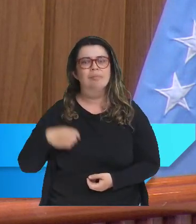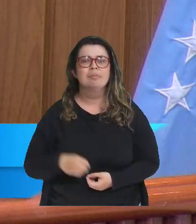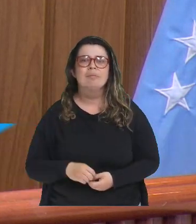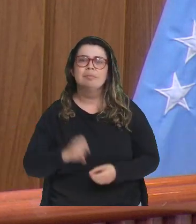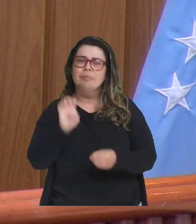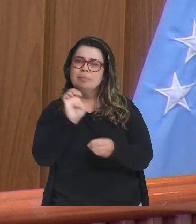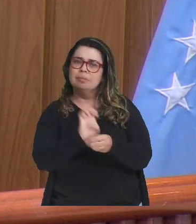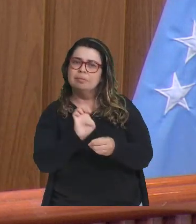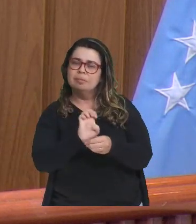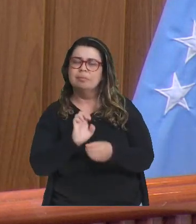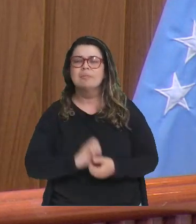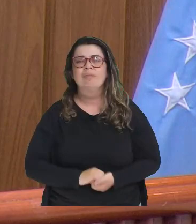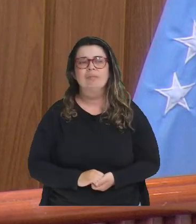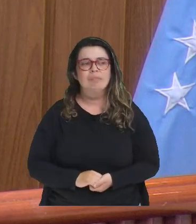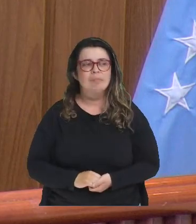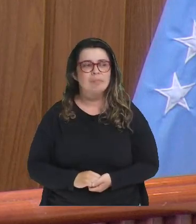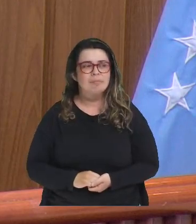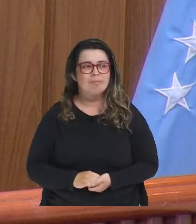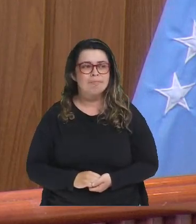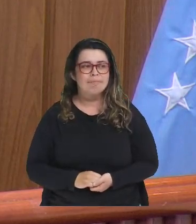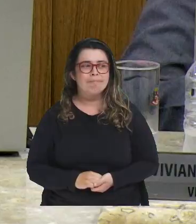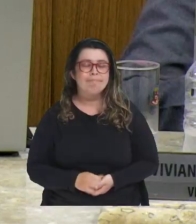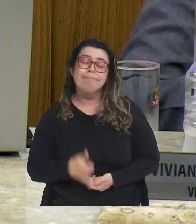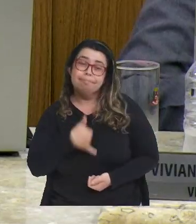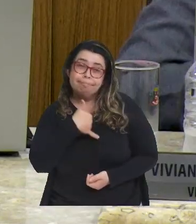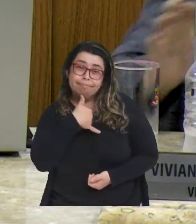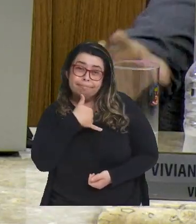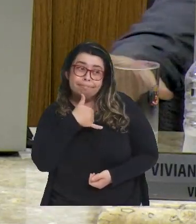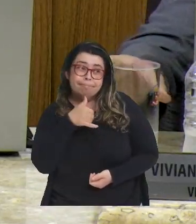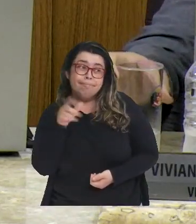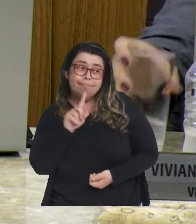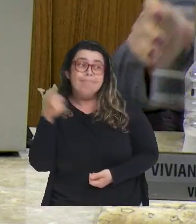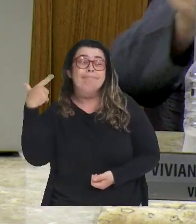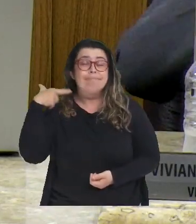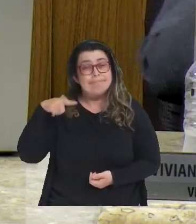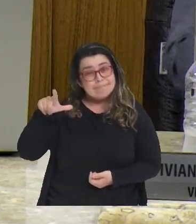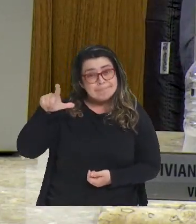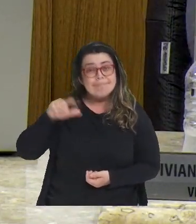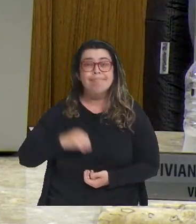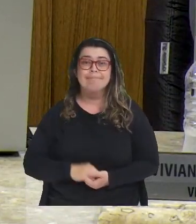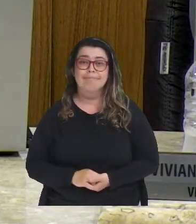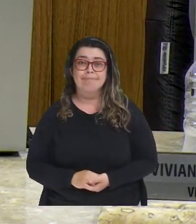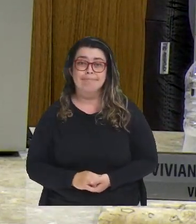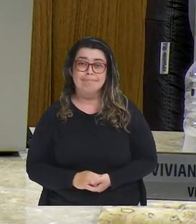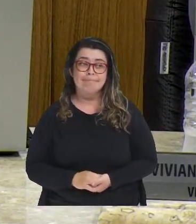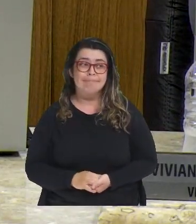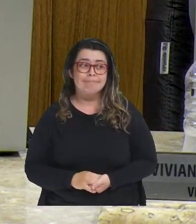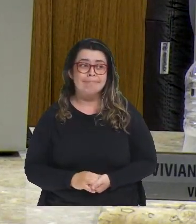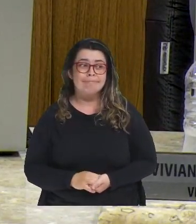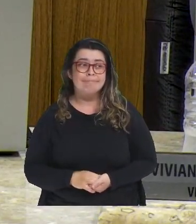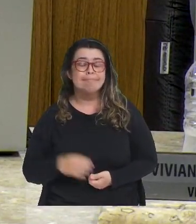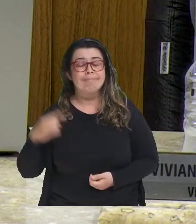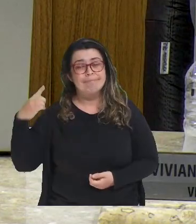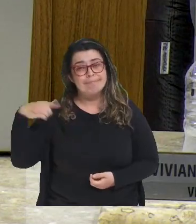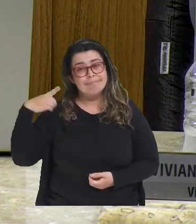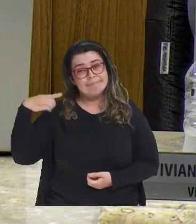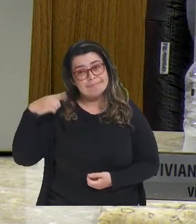cidade. Uma pena que não conseguimos eleger, né, um deputado na nossa